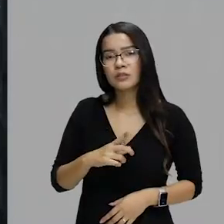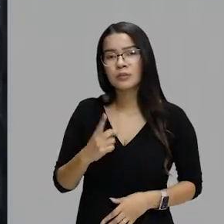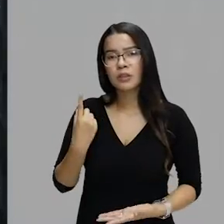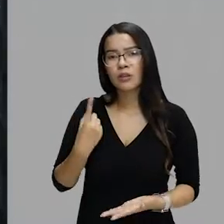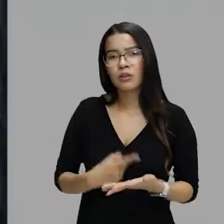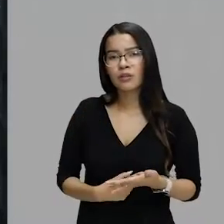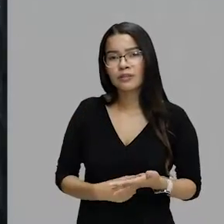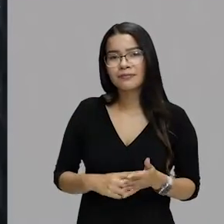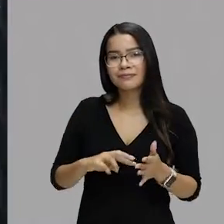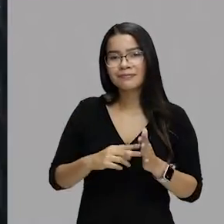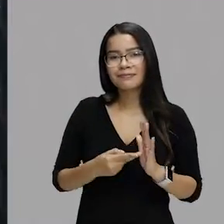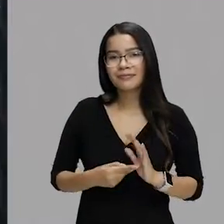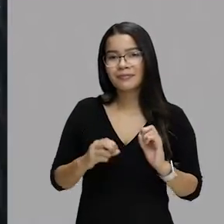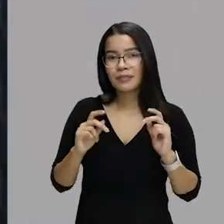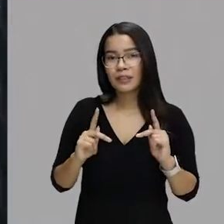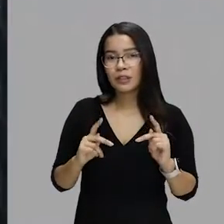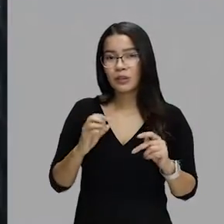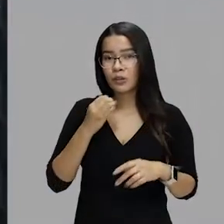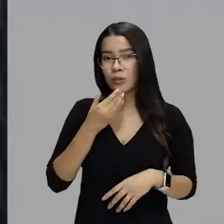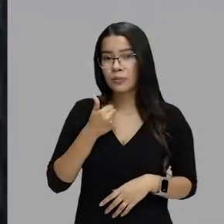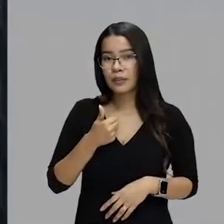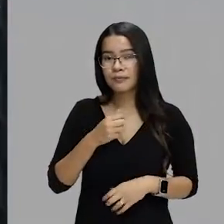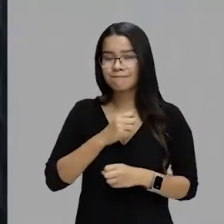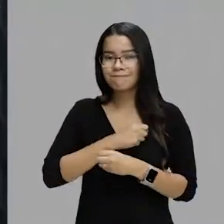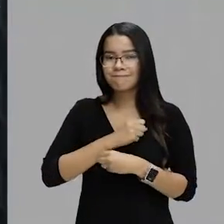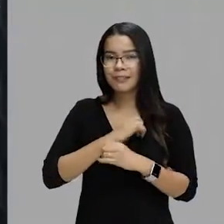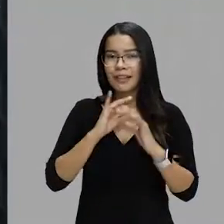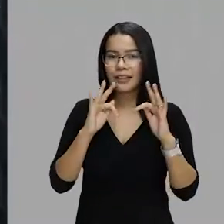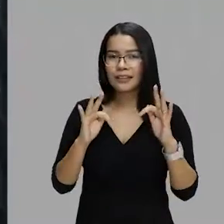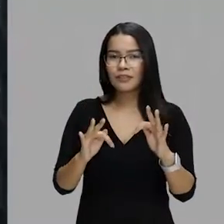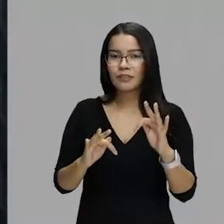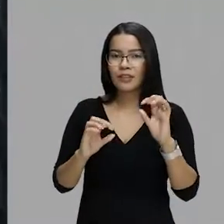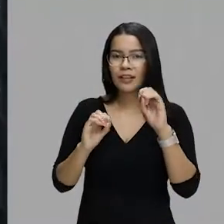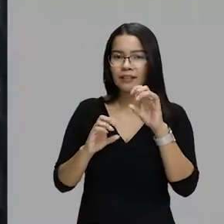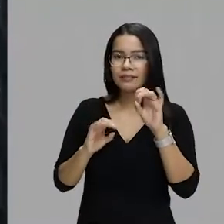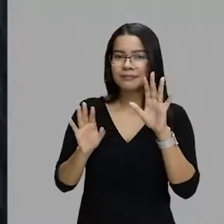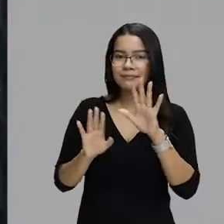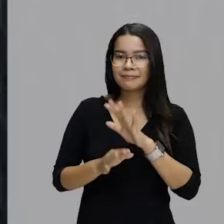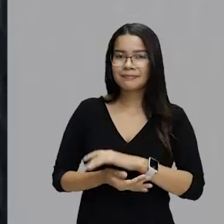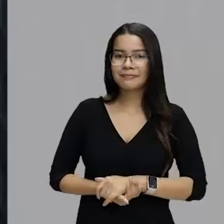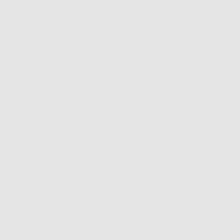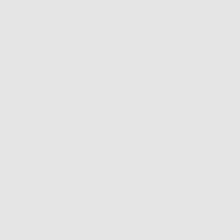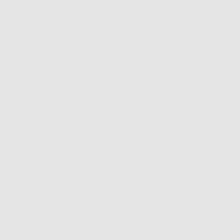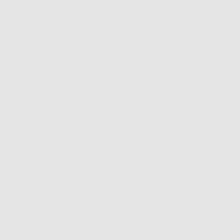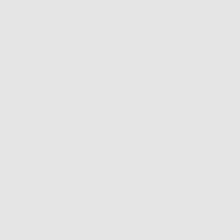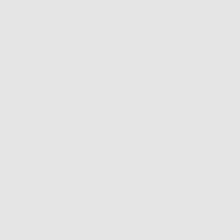significativos. Ok, galerinha? Tudo bem? Um grande abraço e até o nosso próximo encontro.